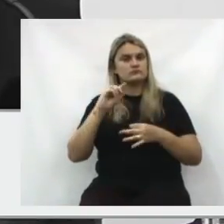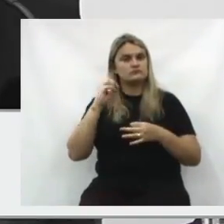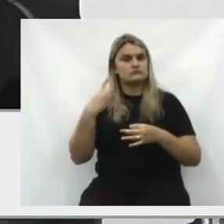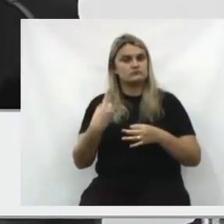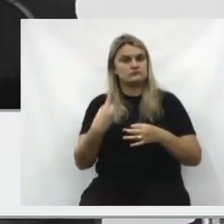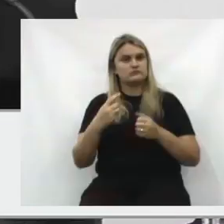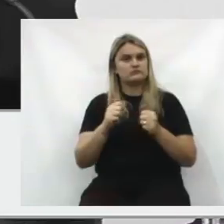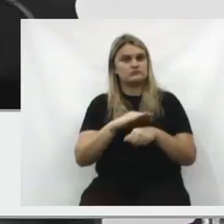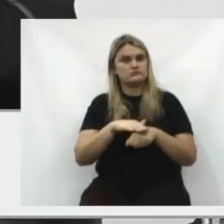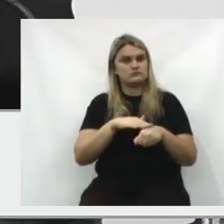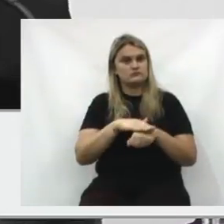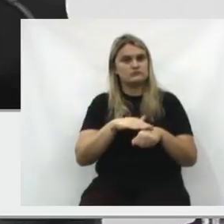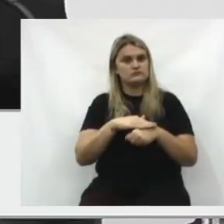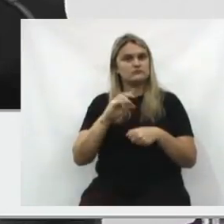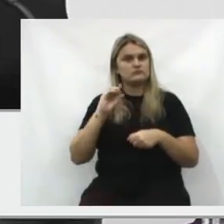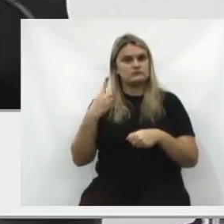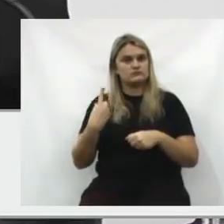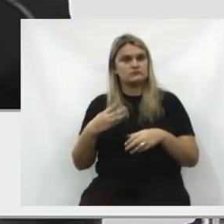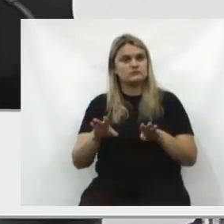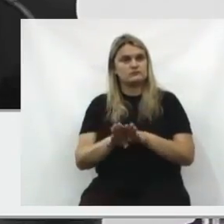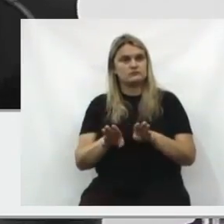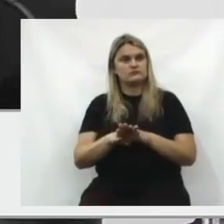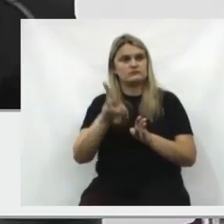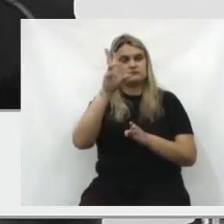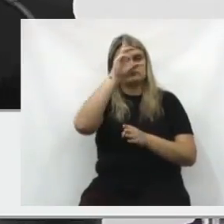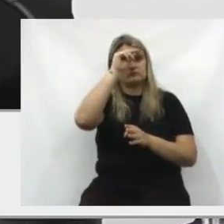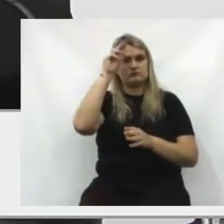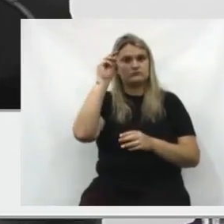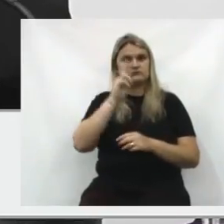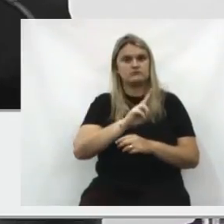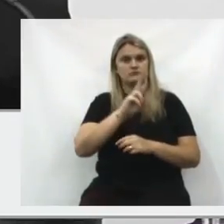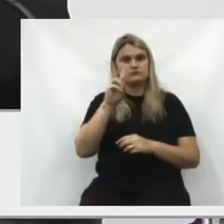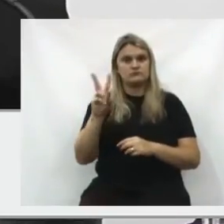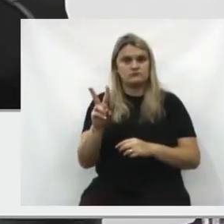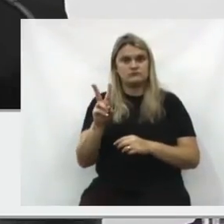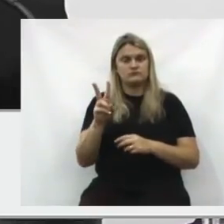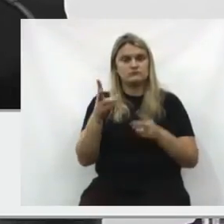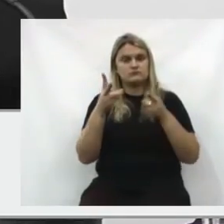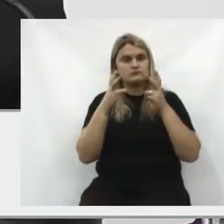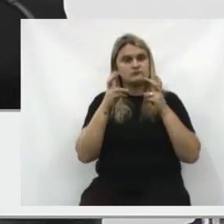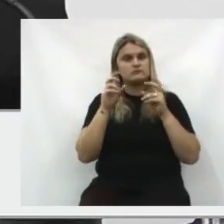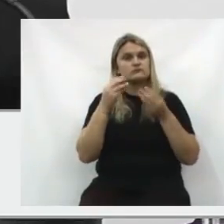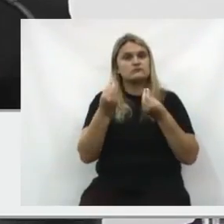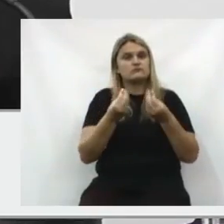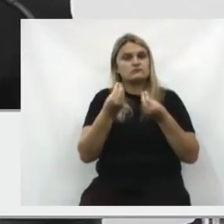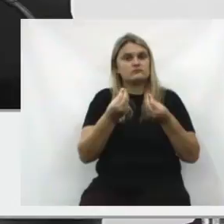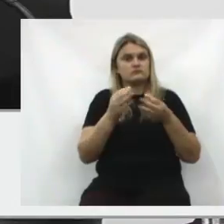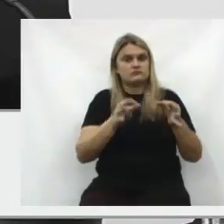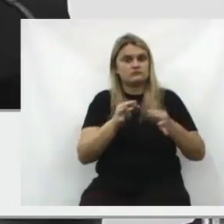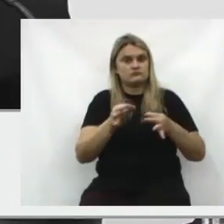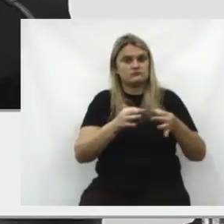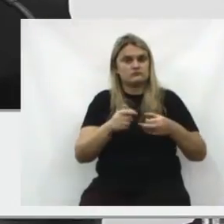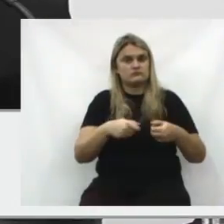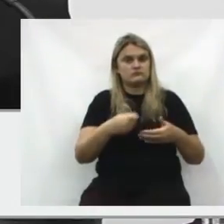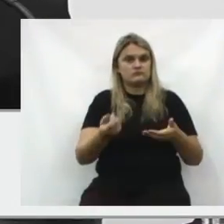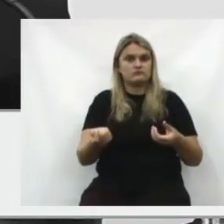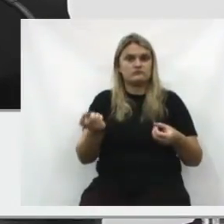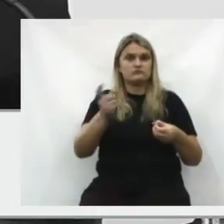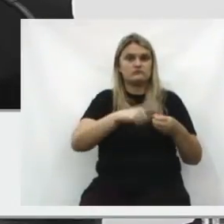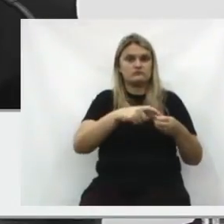assistência jurídica, nós estaremos conversando com o jurídico também, da Prefeitura Municipal de União, para que a gente possa